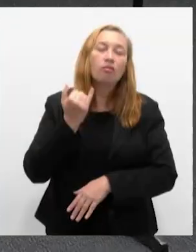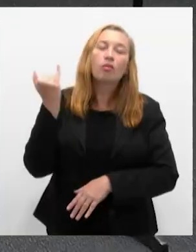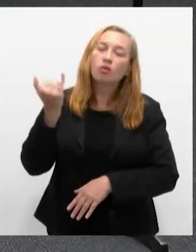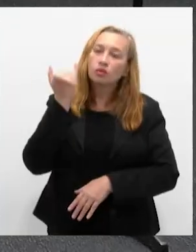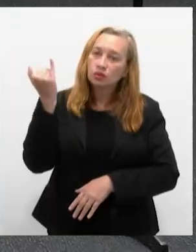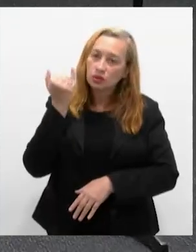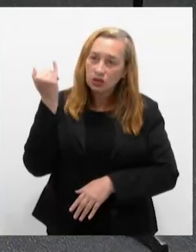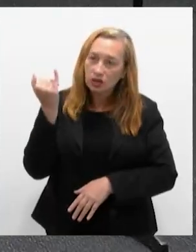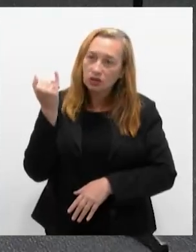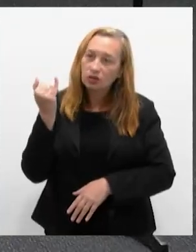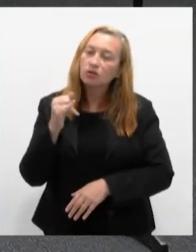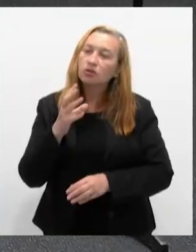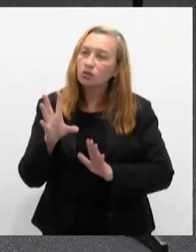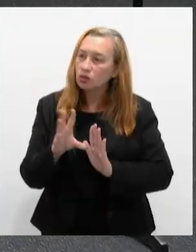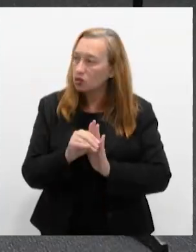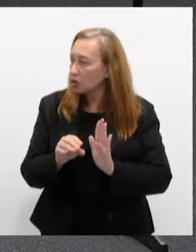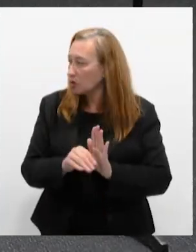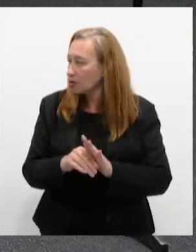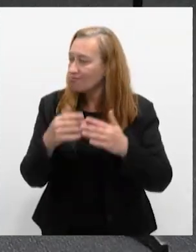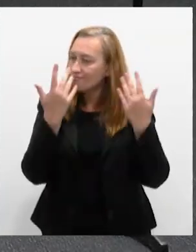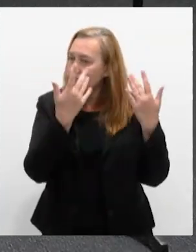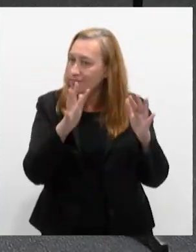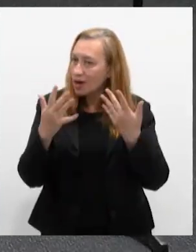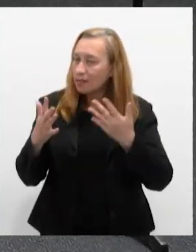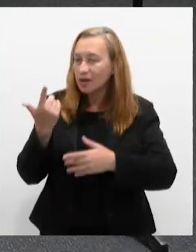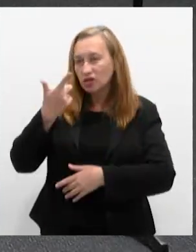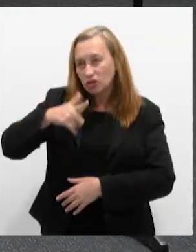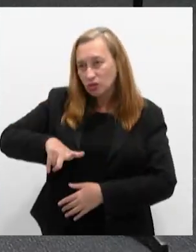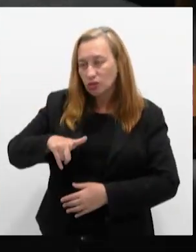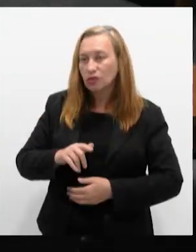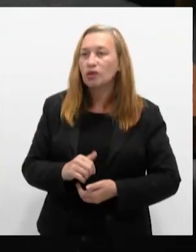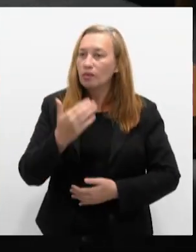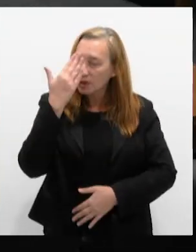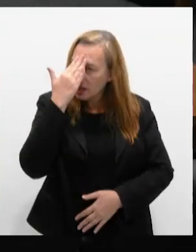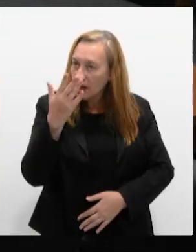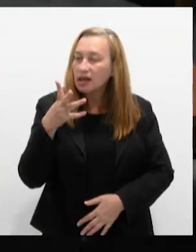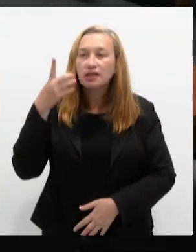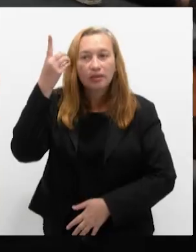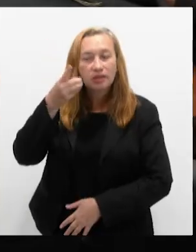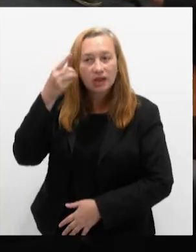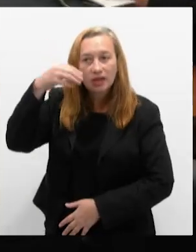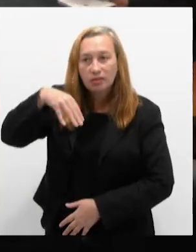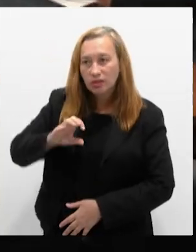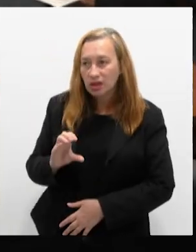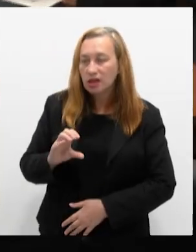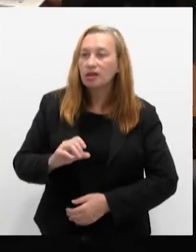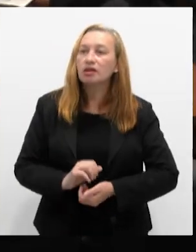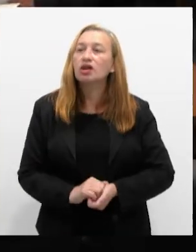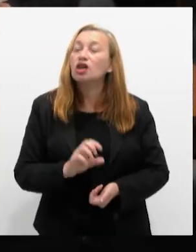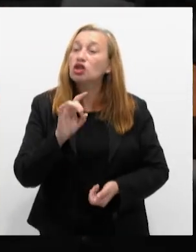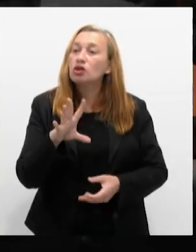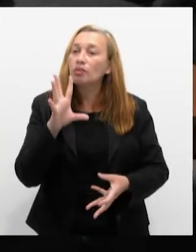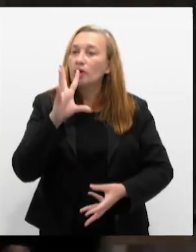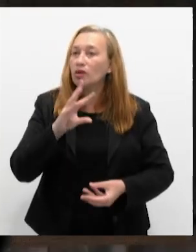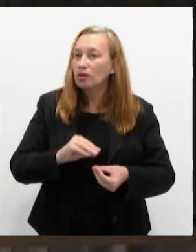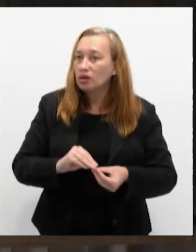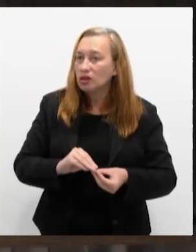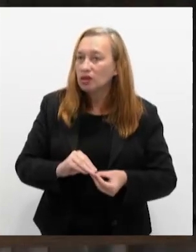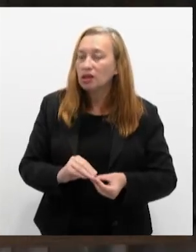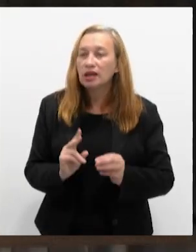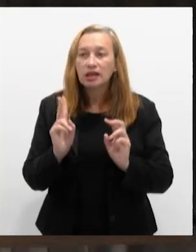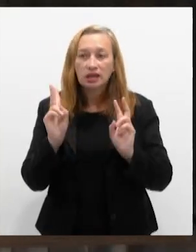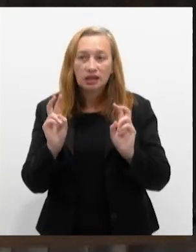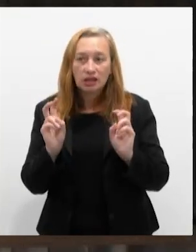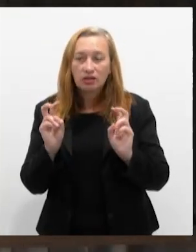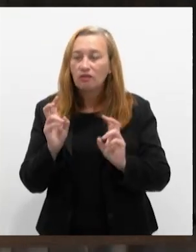para dar esse conteúdo. Vossa Excelência está de parabéns mais uma vez. Obrigada, deputado Mink. E só para concluir, então, essa